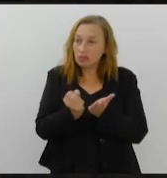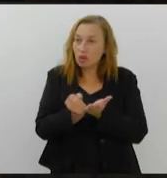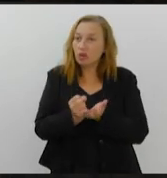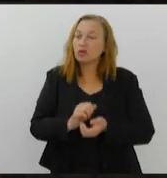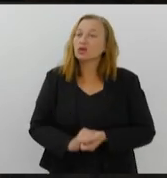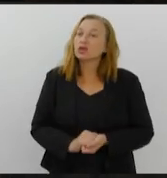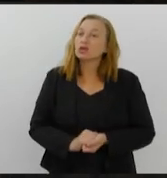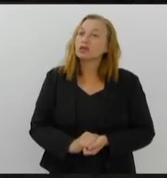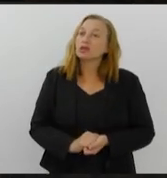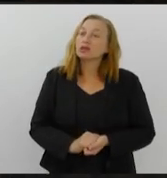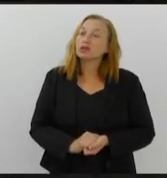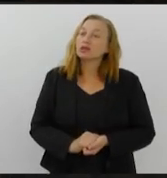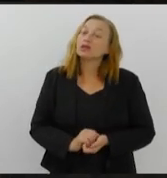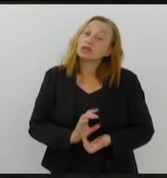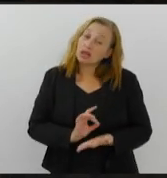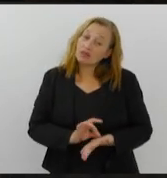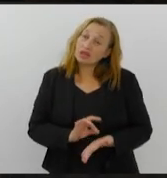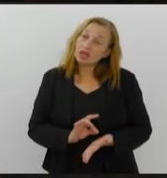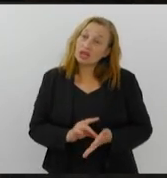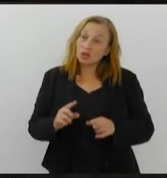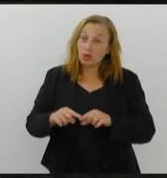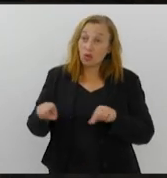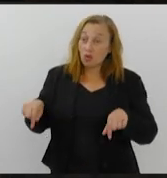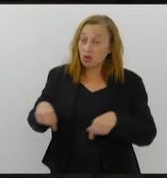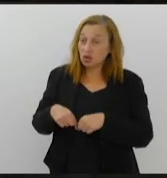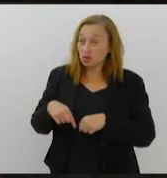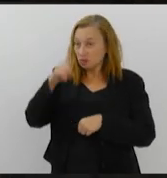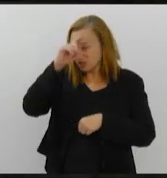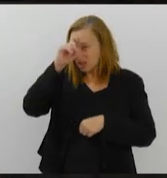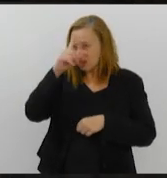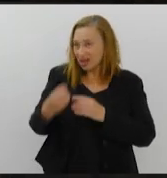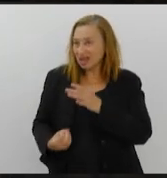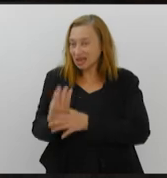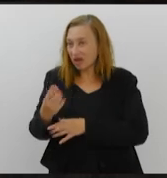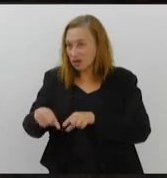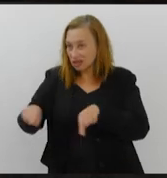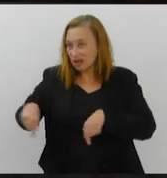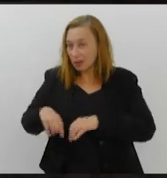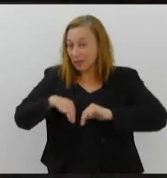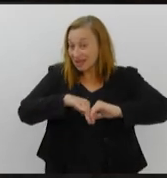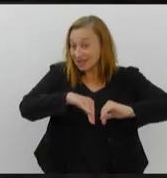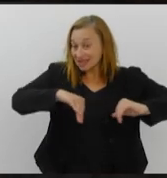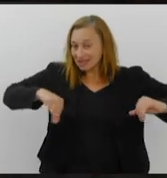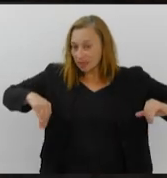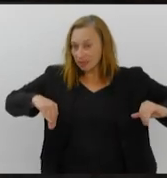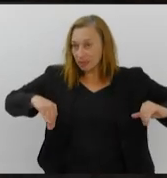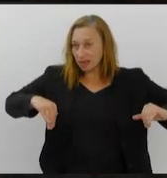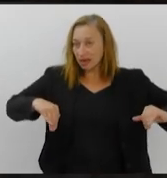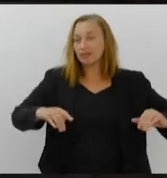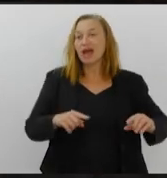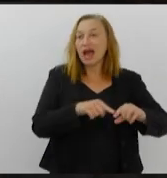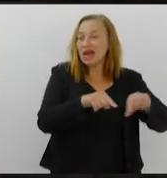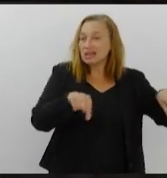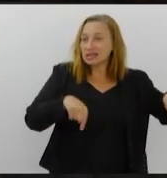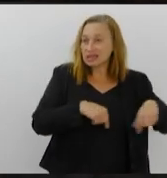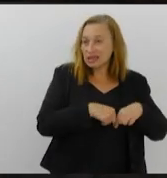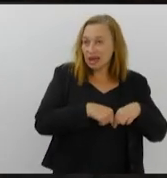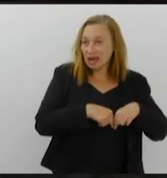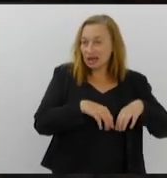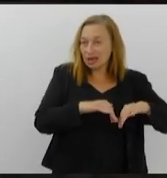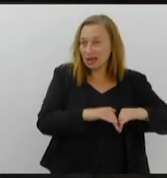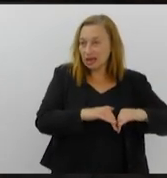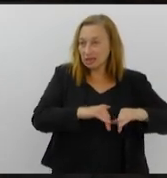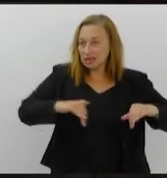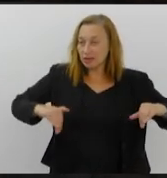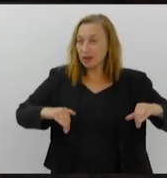que no caso, como na verdade o hospital não vai precisar criar uma sala, é separar das salas de enfermaria, reservar uma para receber